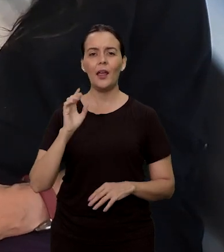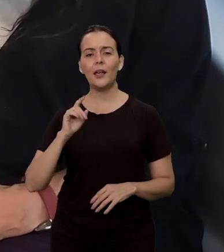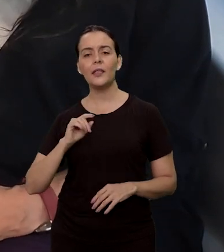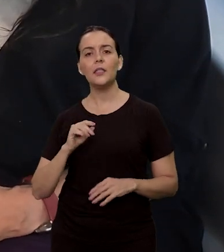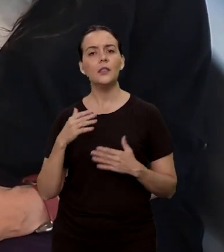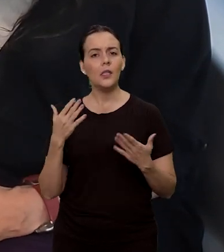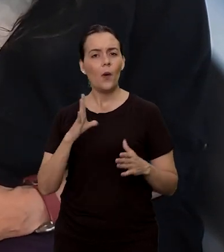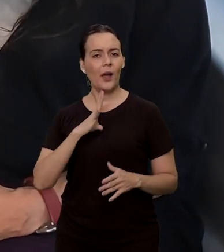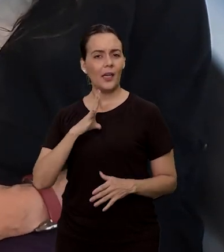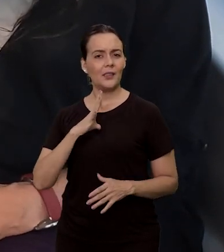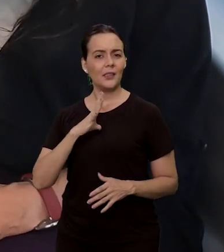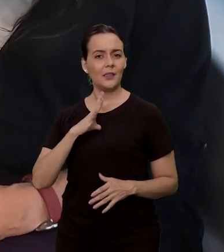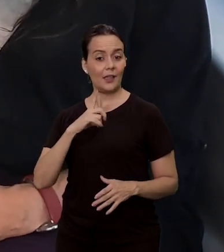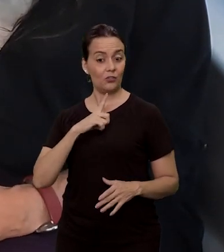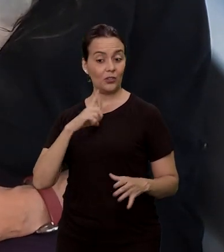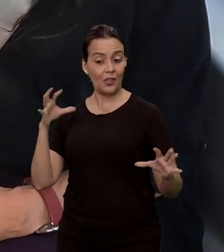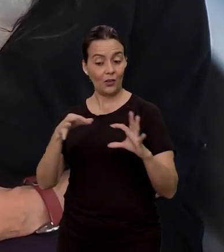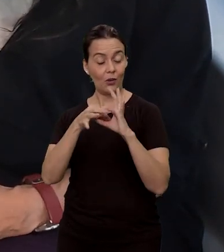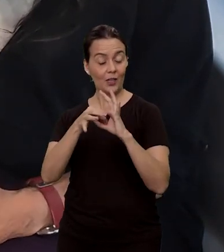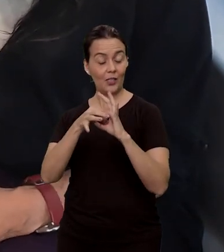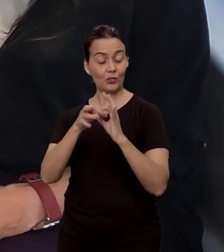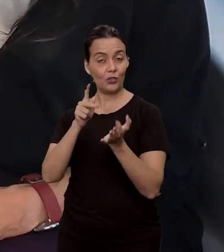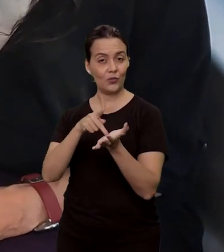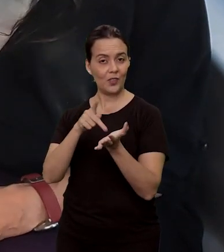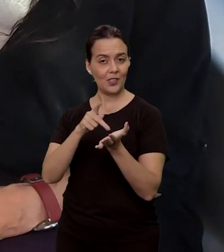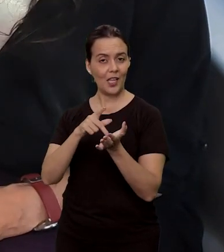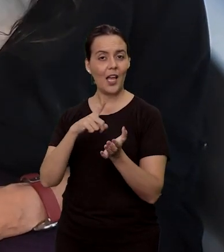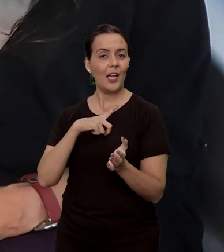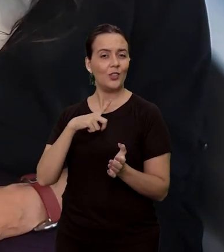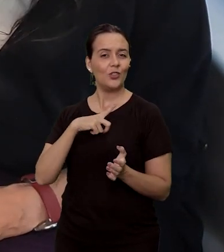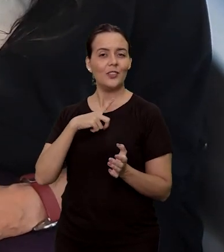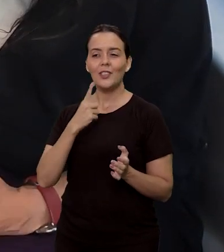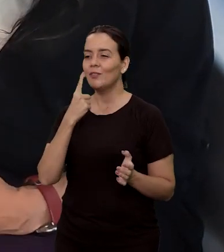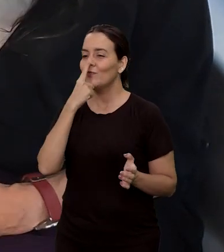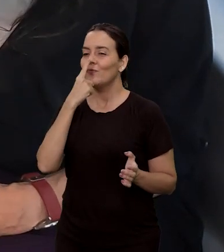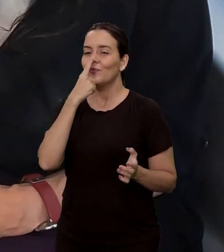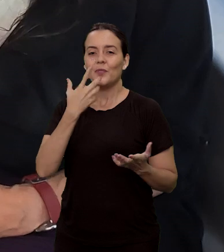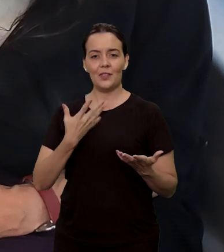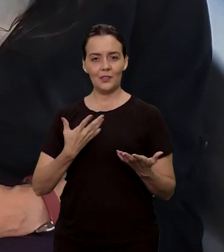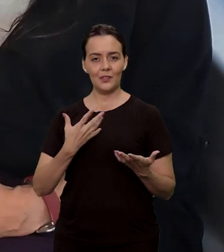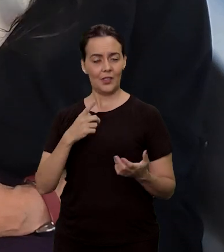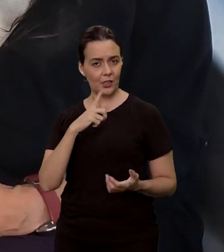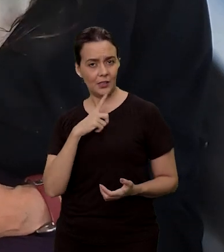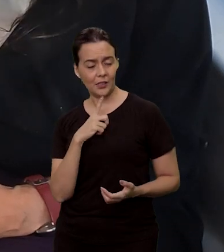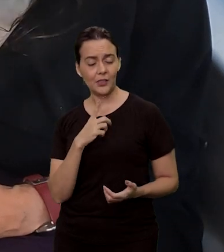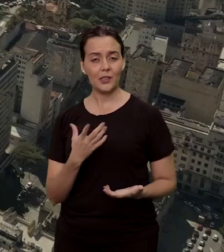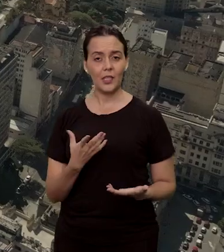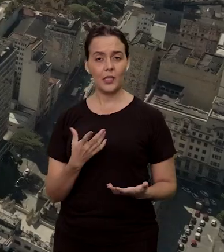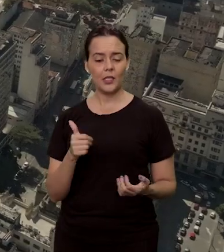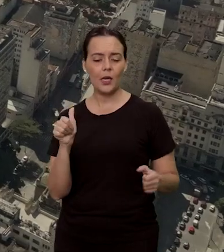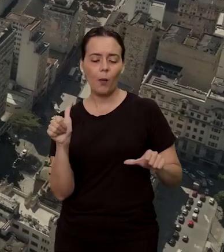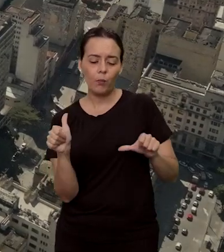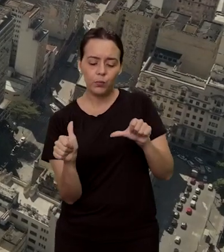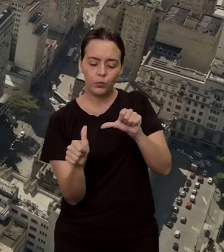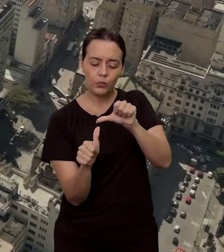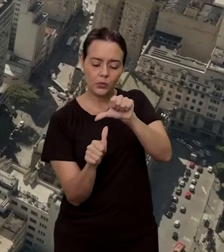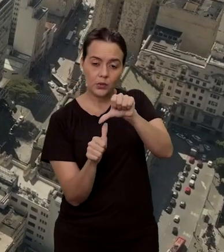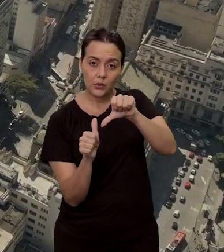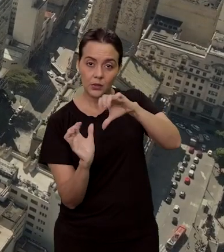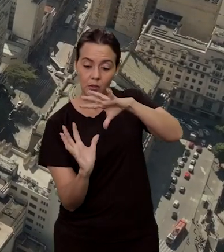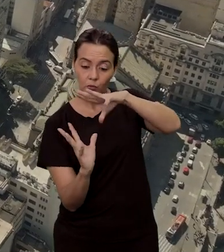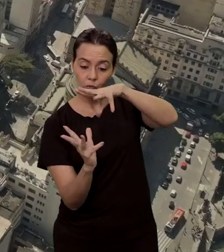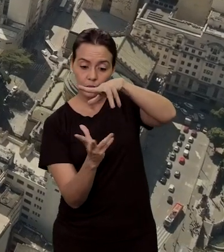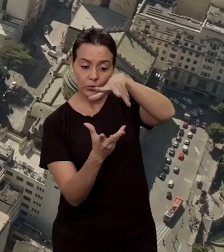tuas conexões, as conexões verdadeiras, os teus afetos, né? Então, a transformação do mundo, ela passa pela transformação